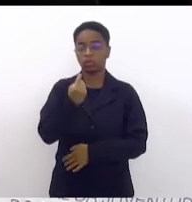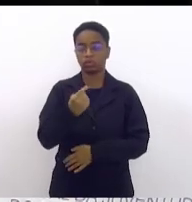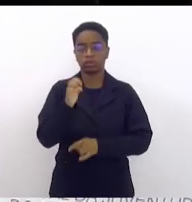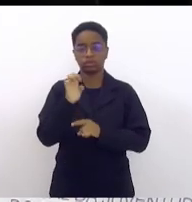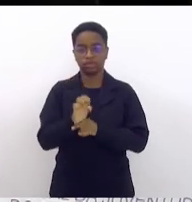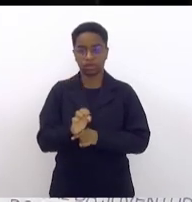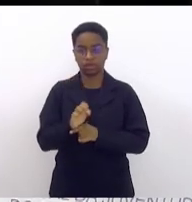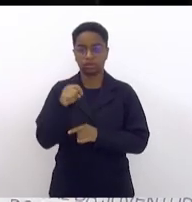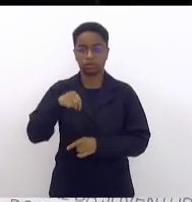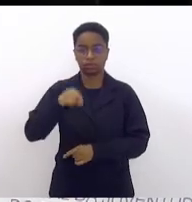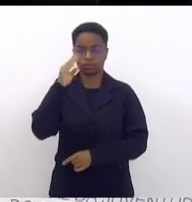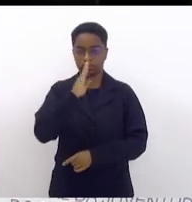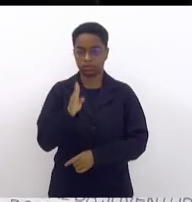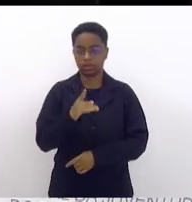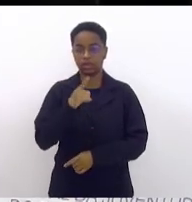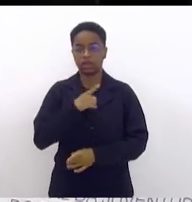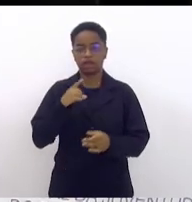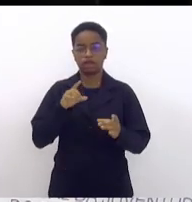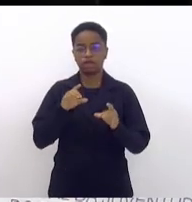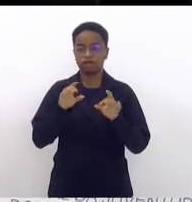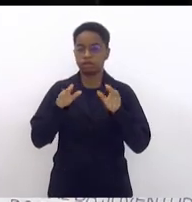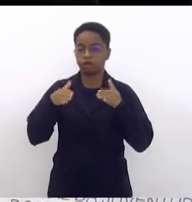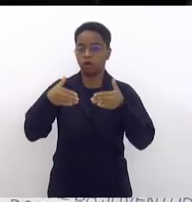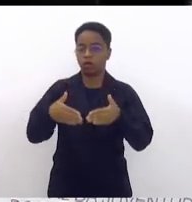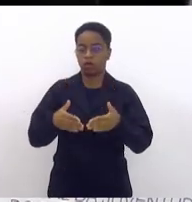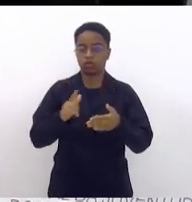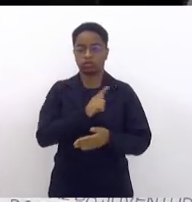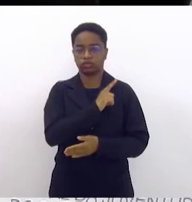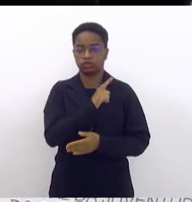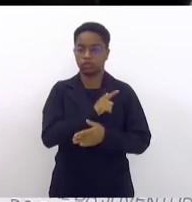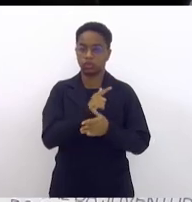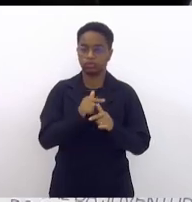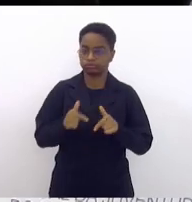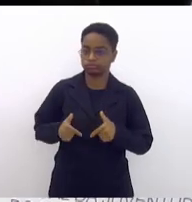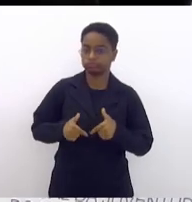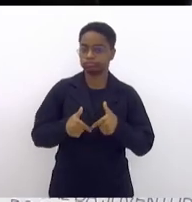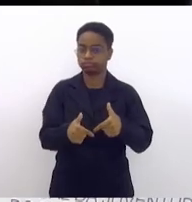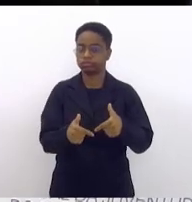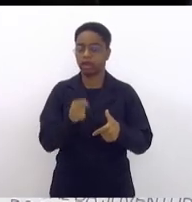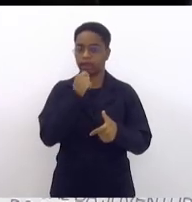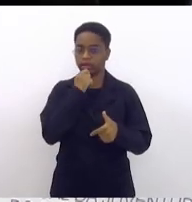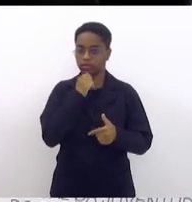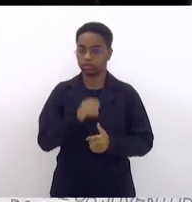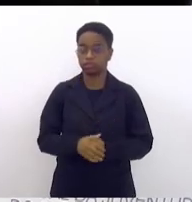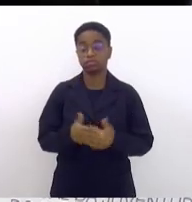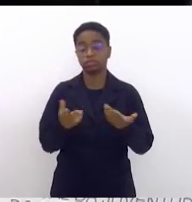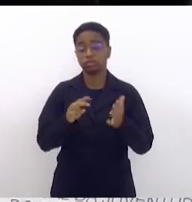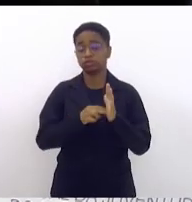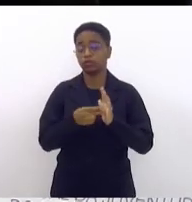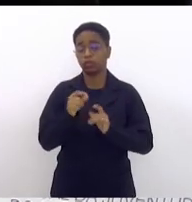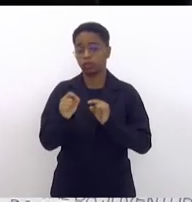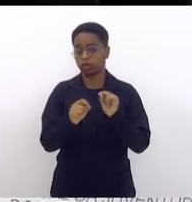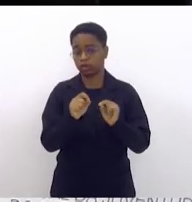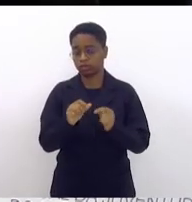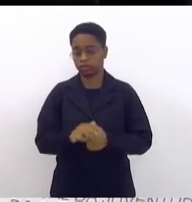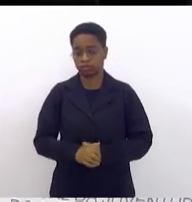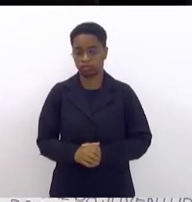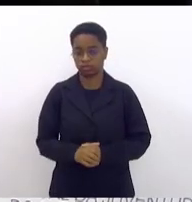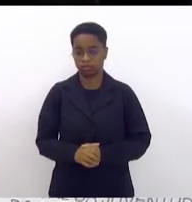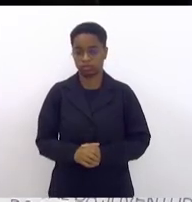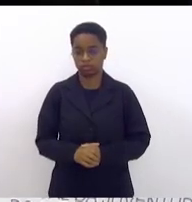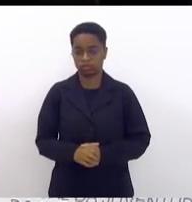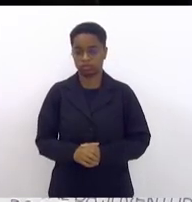estado do país que possuem Fórum de gestores municipais ativo e atuante o que isso quer dizer isso quer dizer que